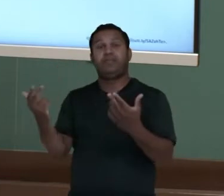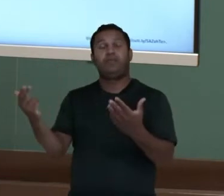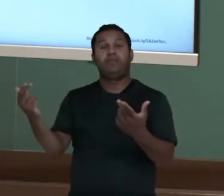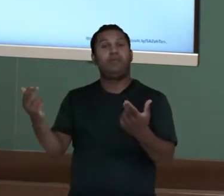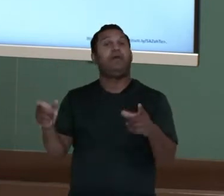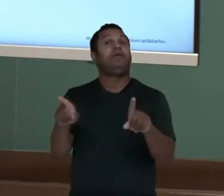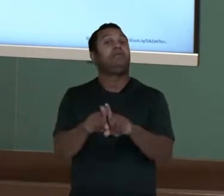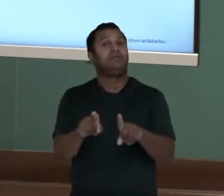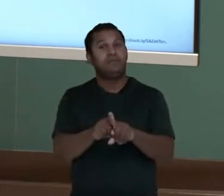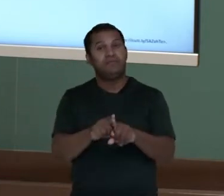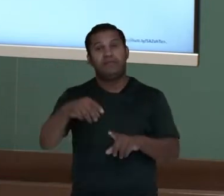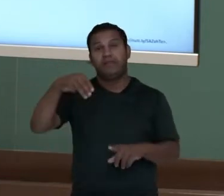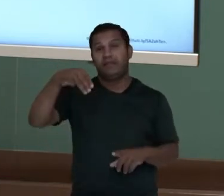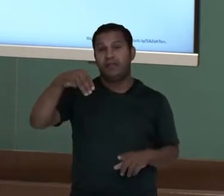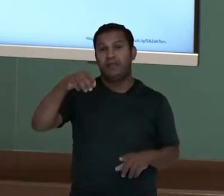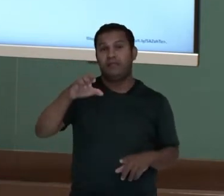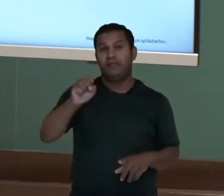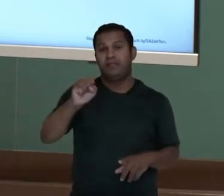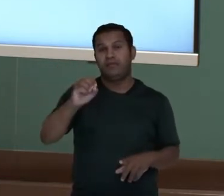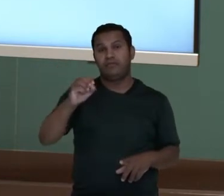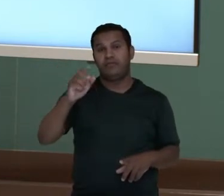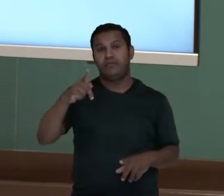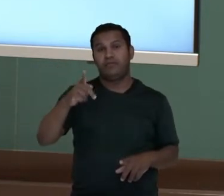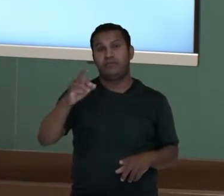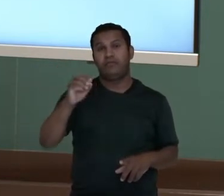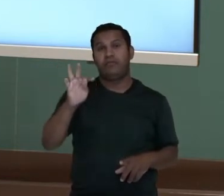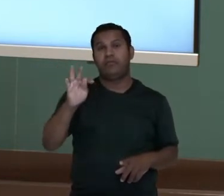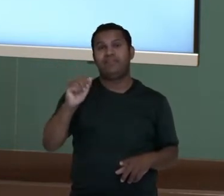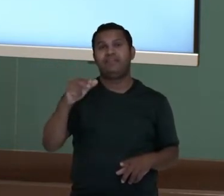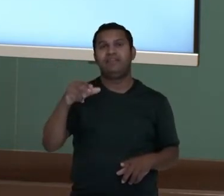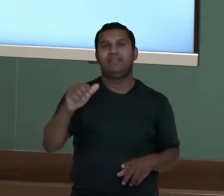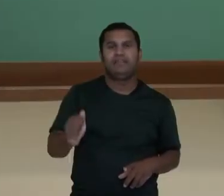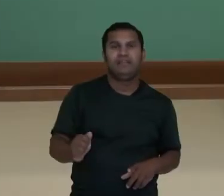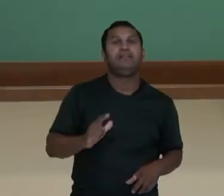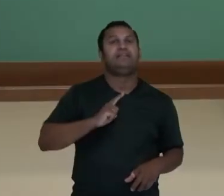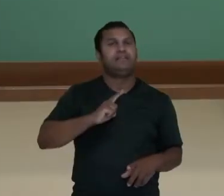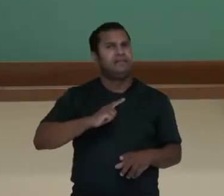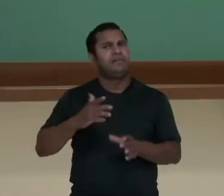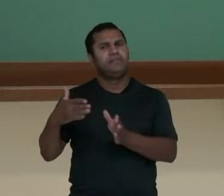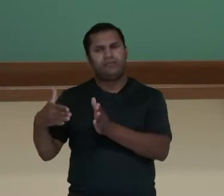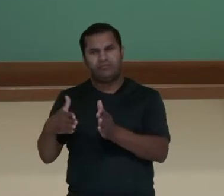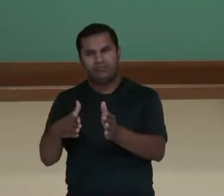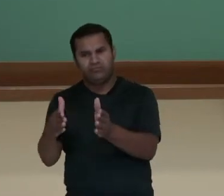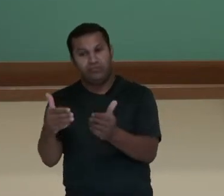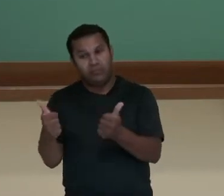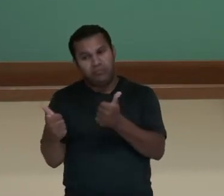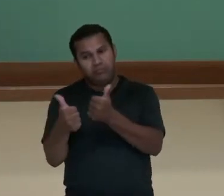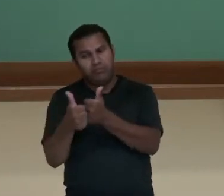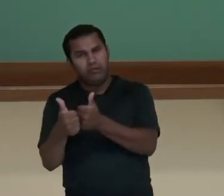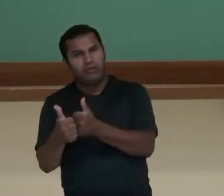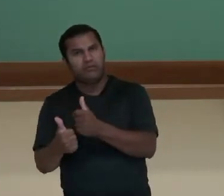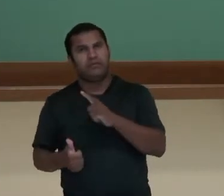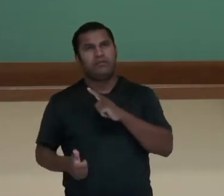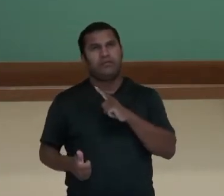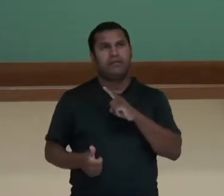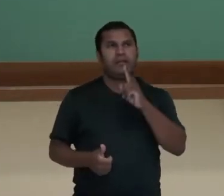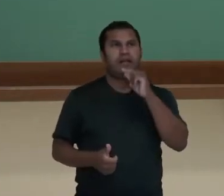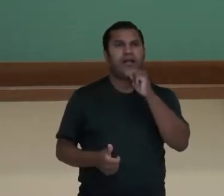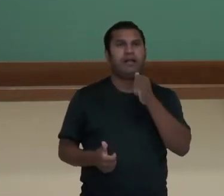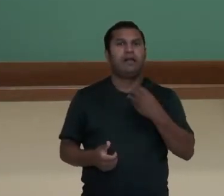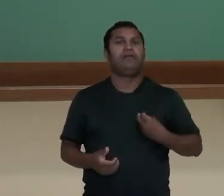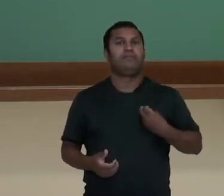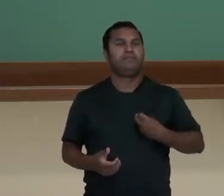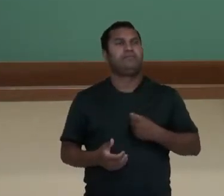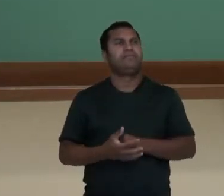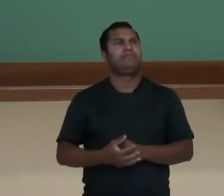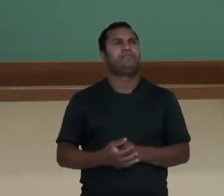civilizações se desenvolvendo próxima a recursos hídricos, né? Os mexicas, eles chegaram ali ao Vale do México, ocupando